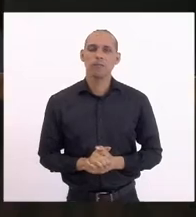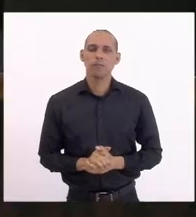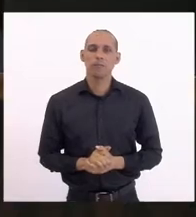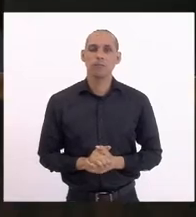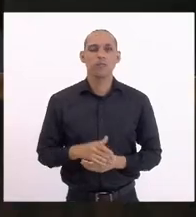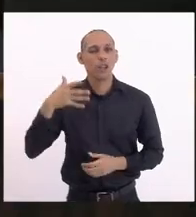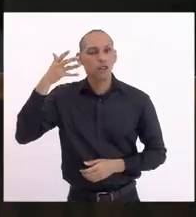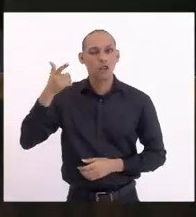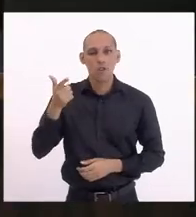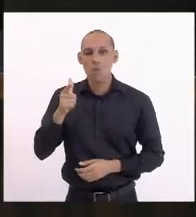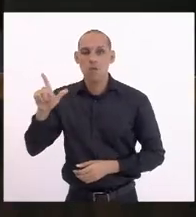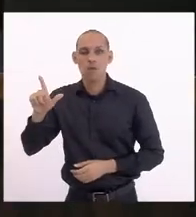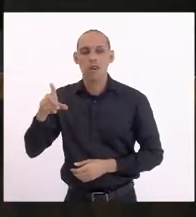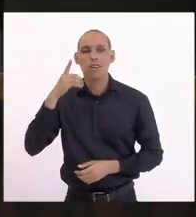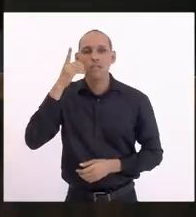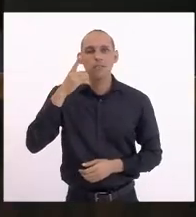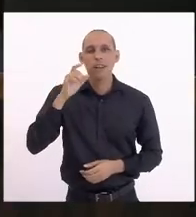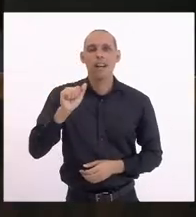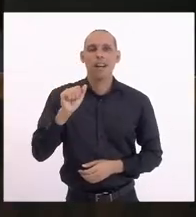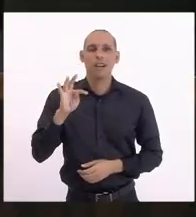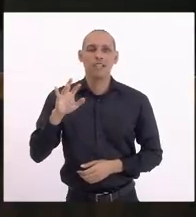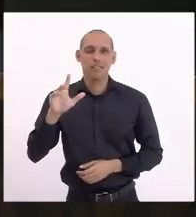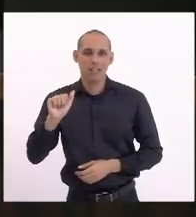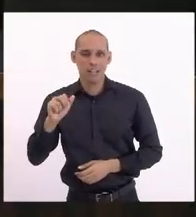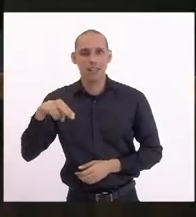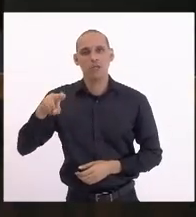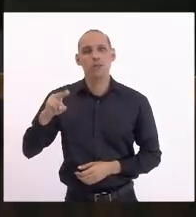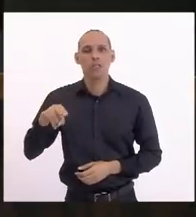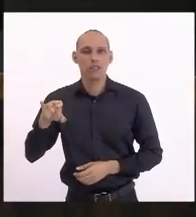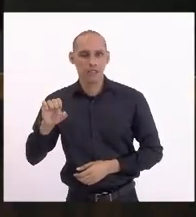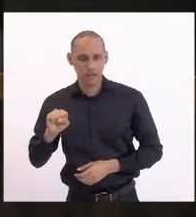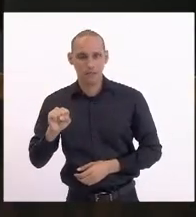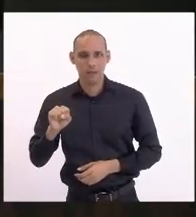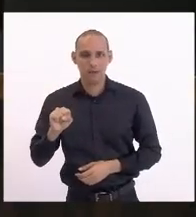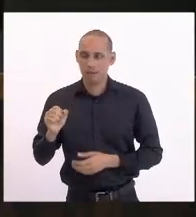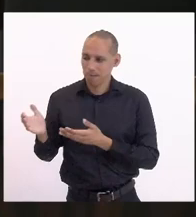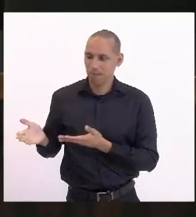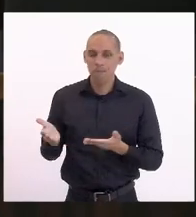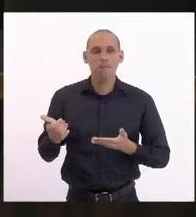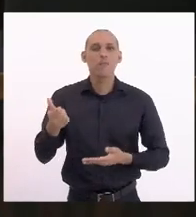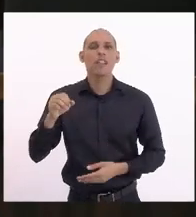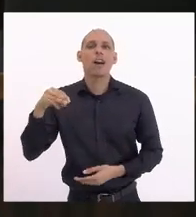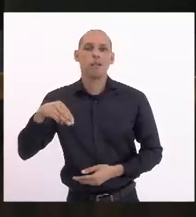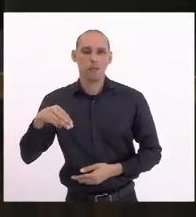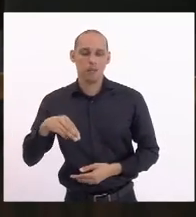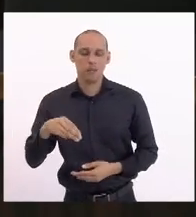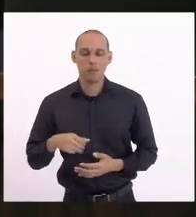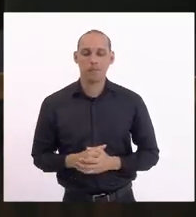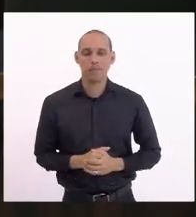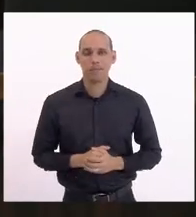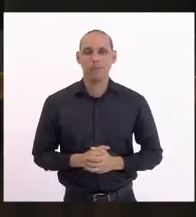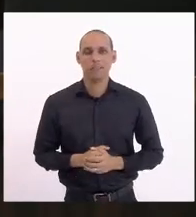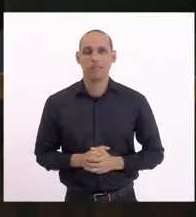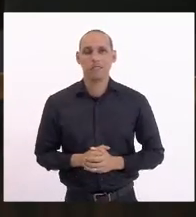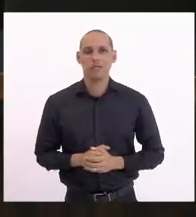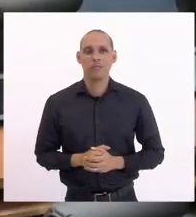Próximo orador inscrito é o nobre deputado Átila Nunes. Vossa Excelência dispõe de 10 minutos no tempo regimental.